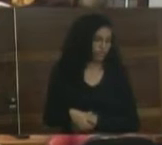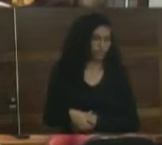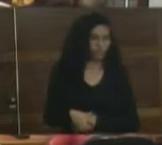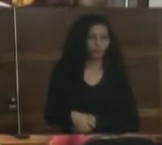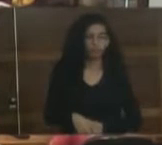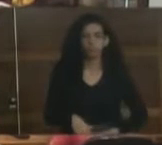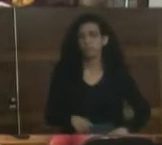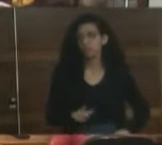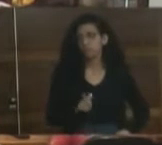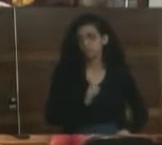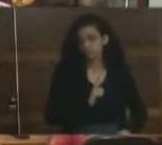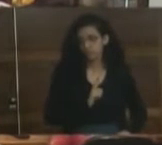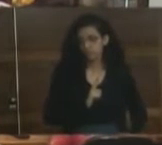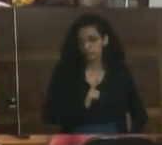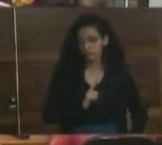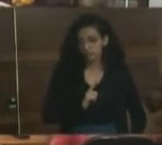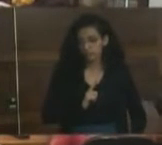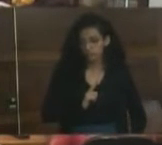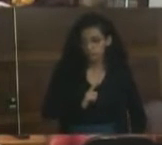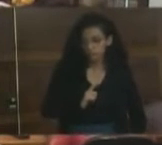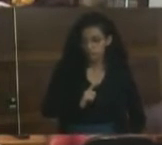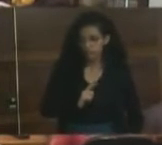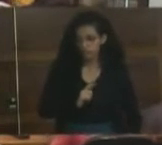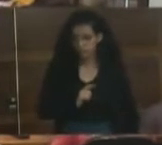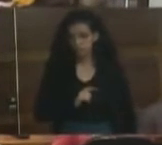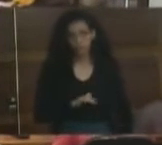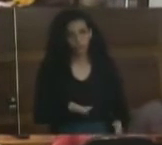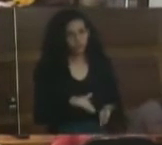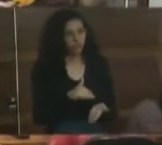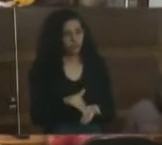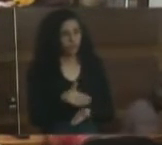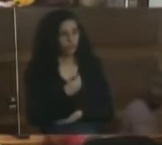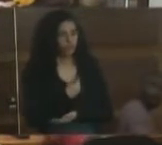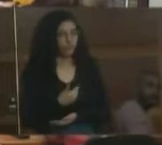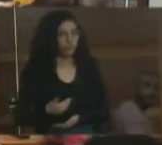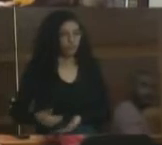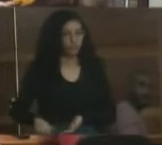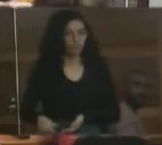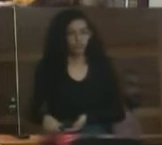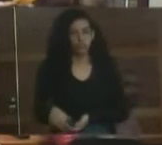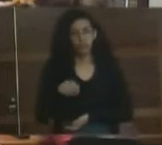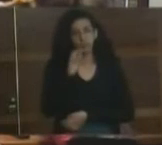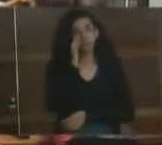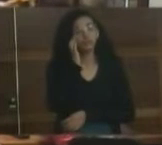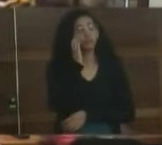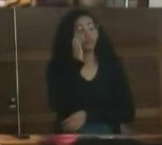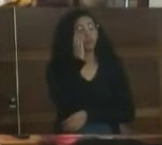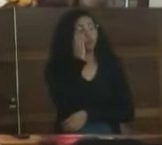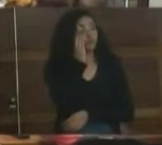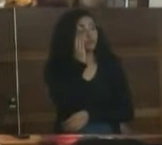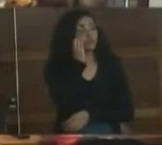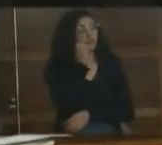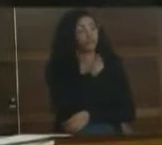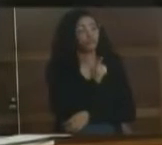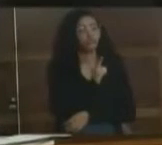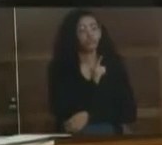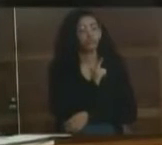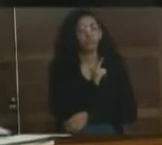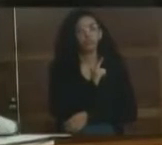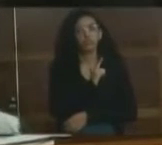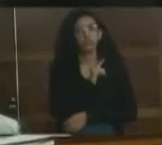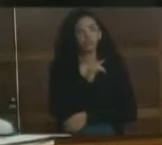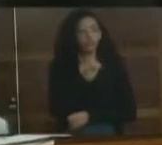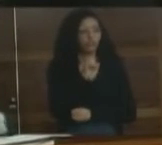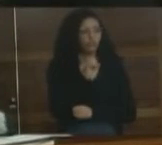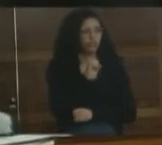bom nós temos na exemplo a secretaria de governo conforme nosso presidente falou nós temos ali